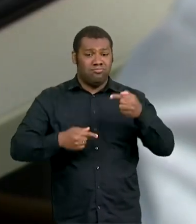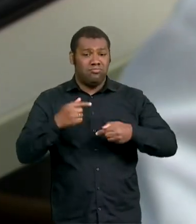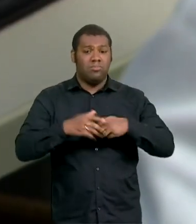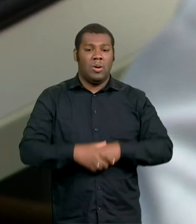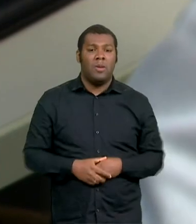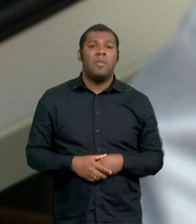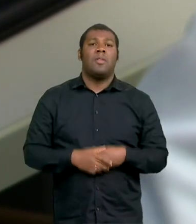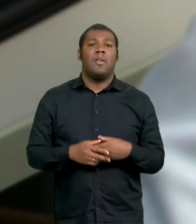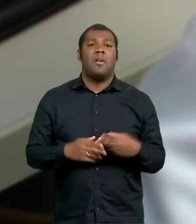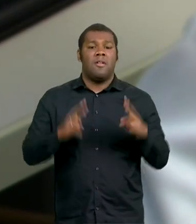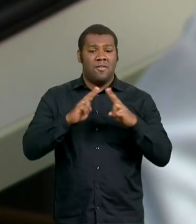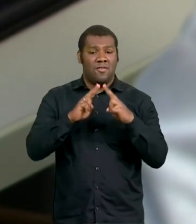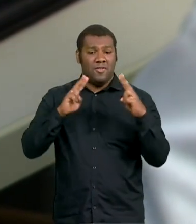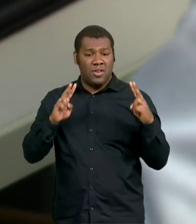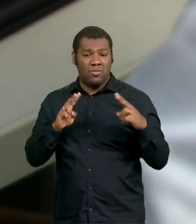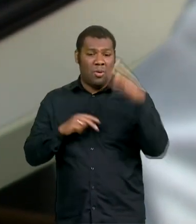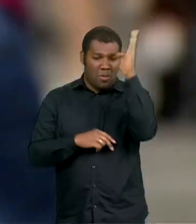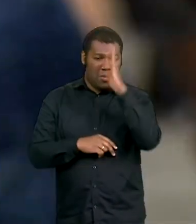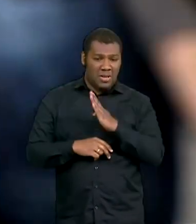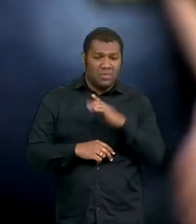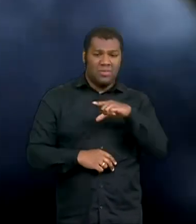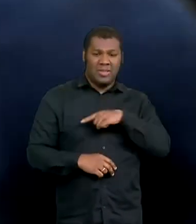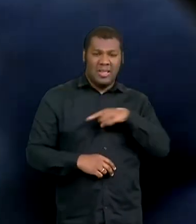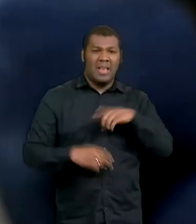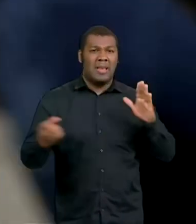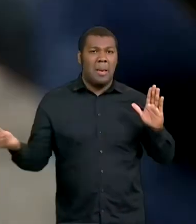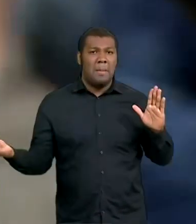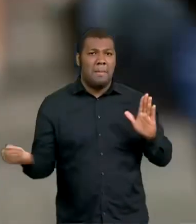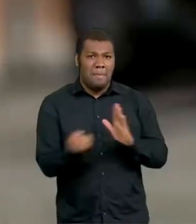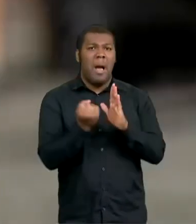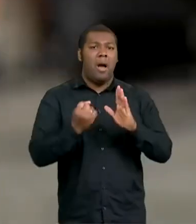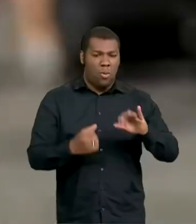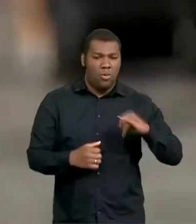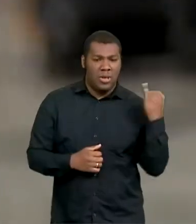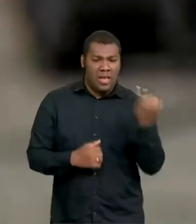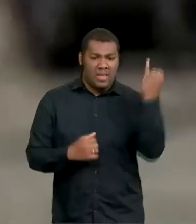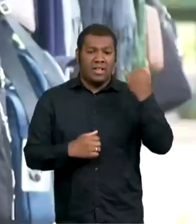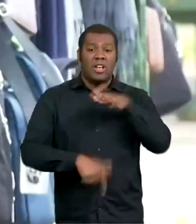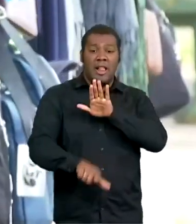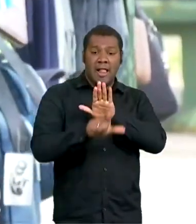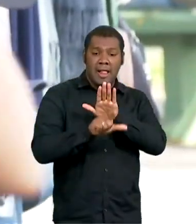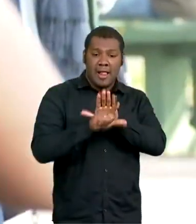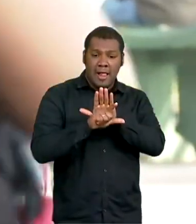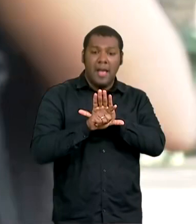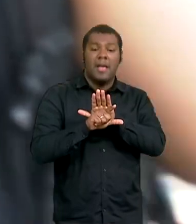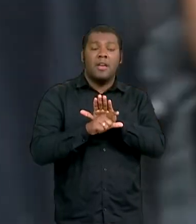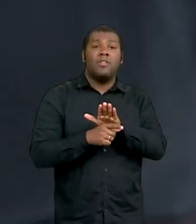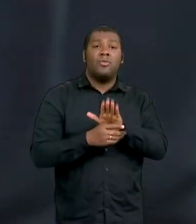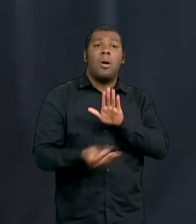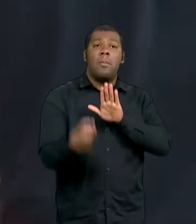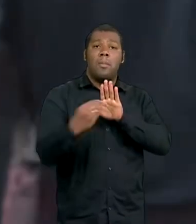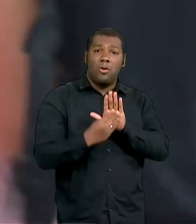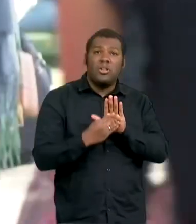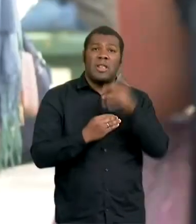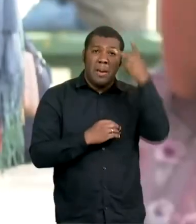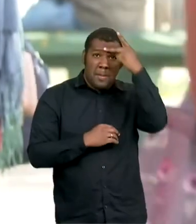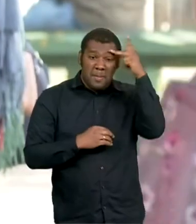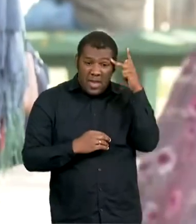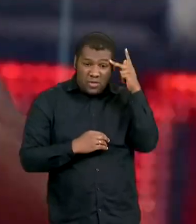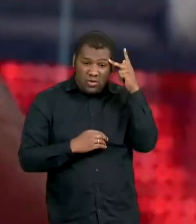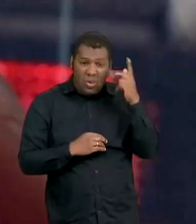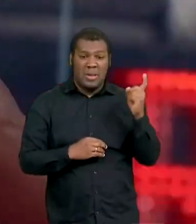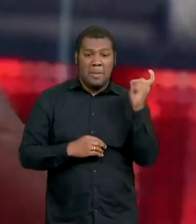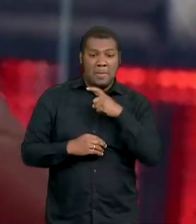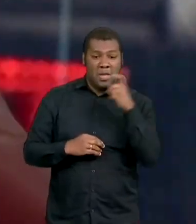ambiente virtual no Brasil é regulado hoje pelo Marco Civil da Internet. A lei responsabiliza apenas os autores das